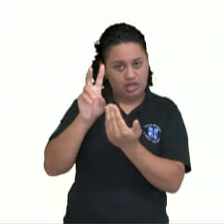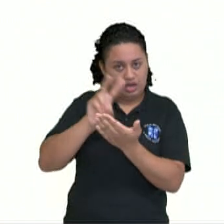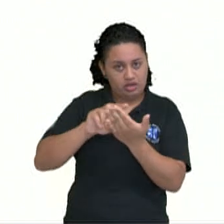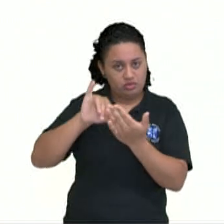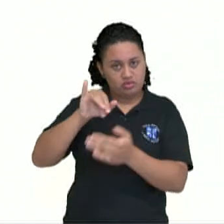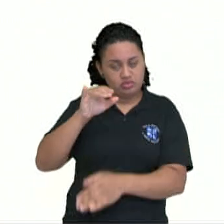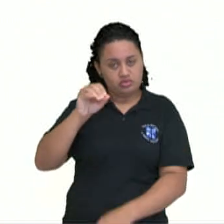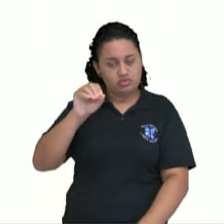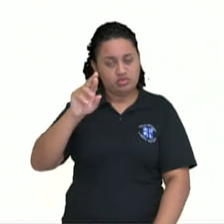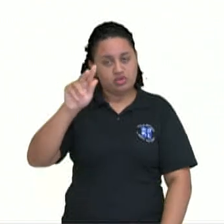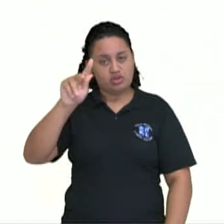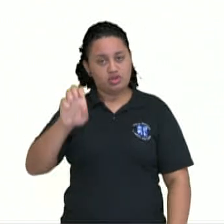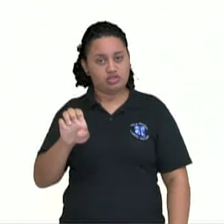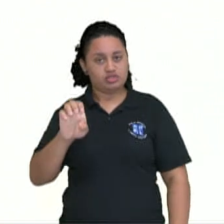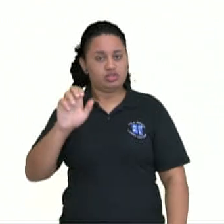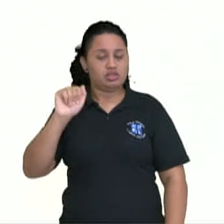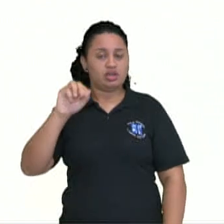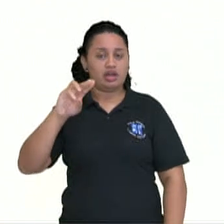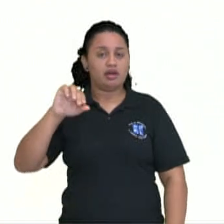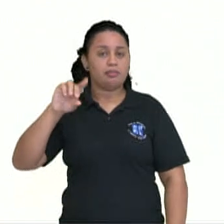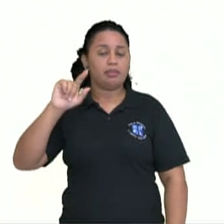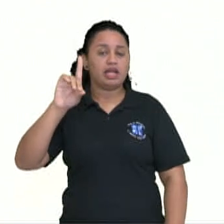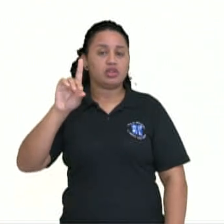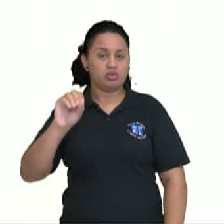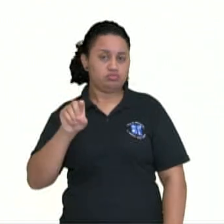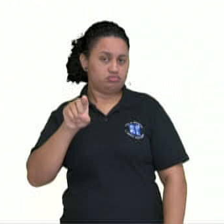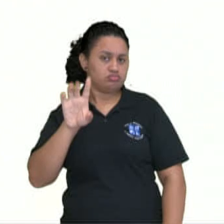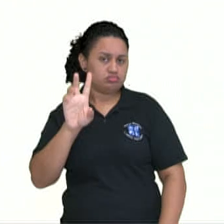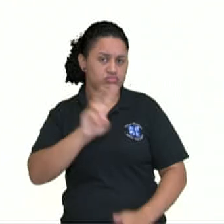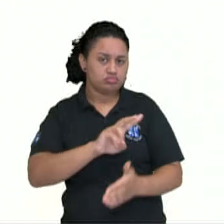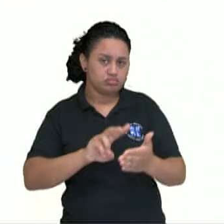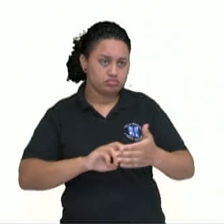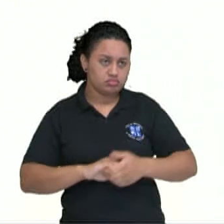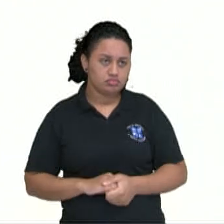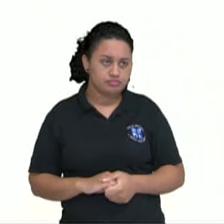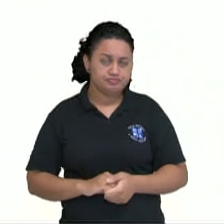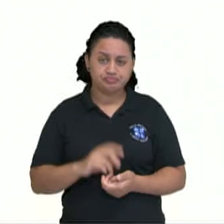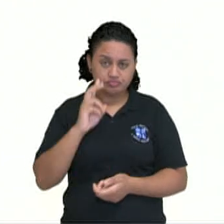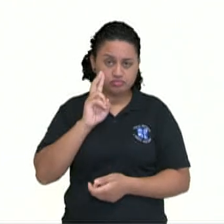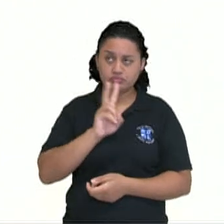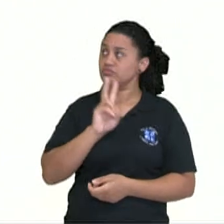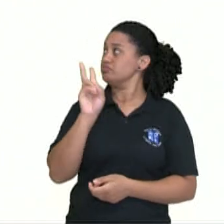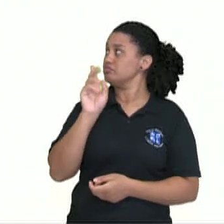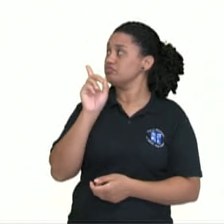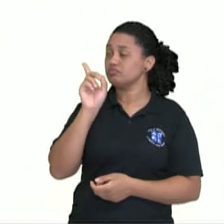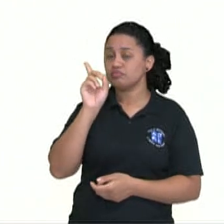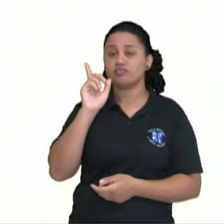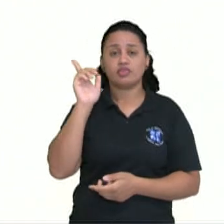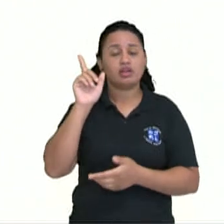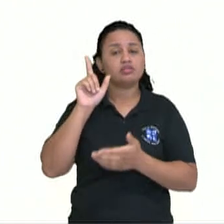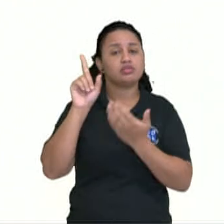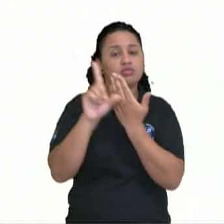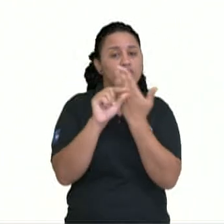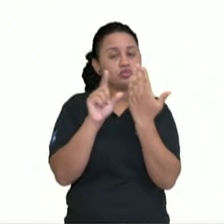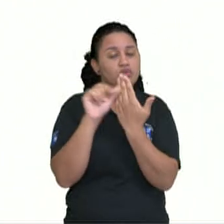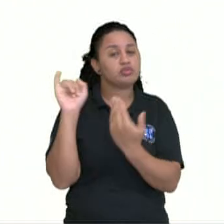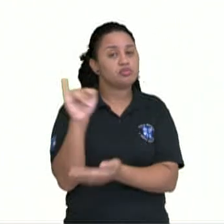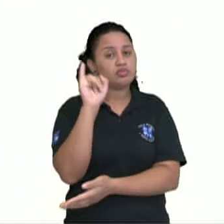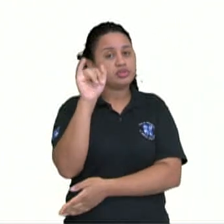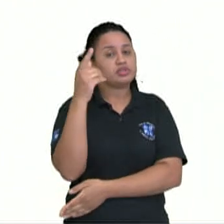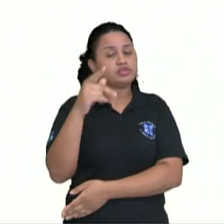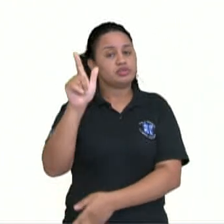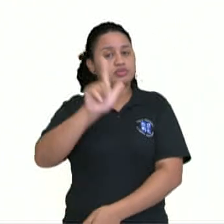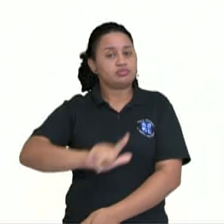ter lido alguma obra do Jorge Amado? Esse é um importante escritor da literatura brasileira.